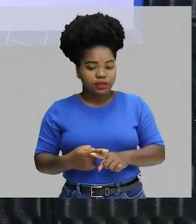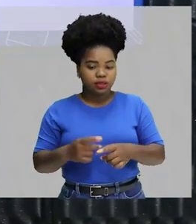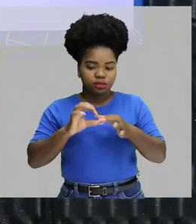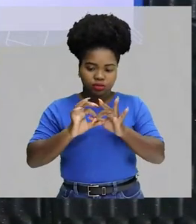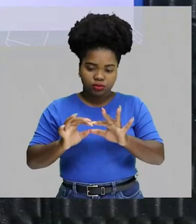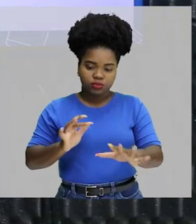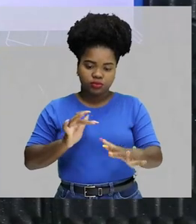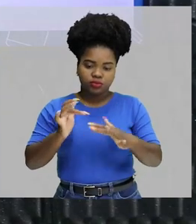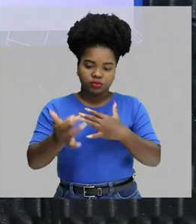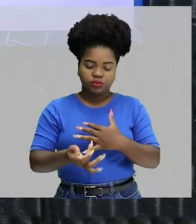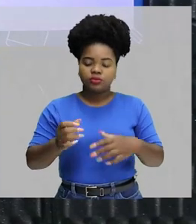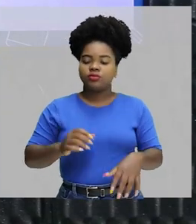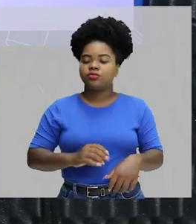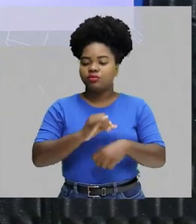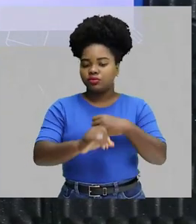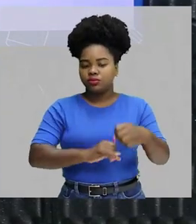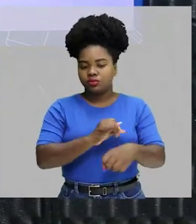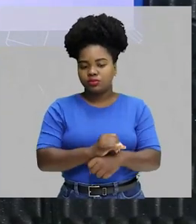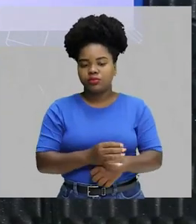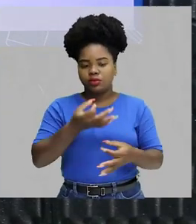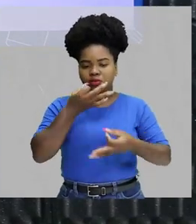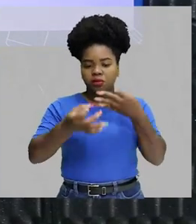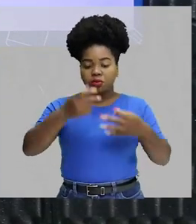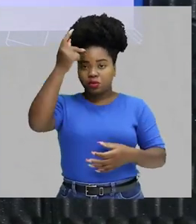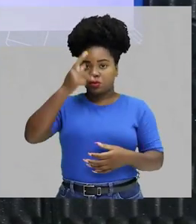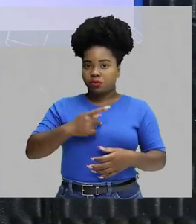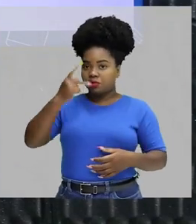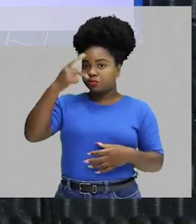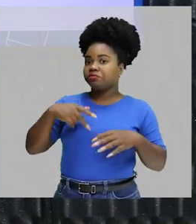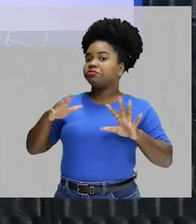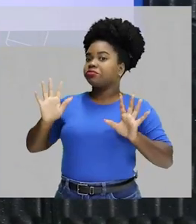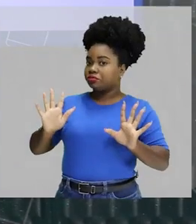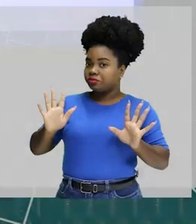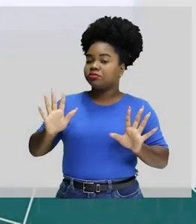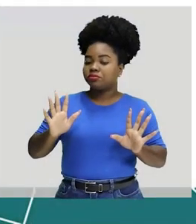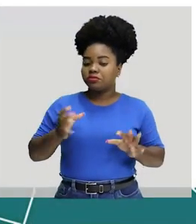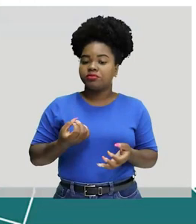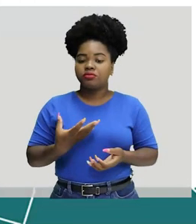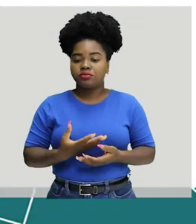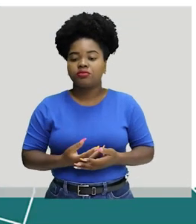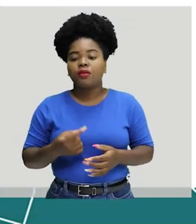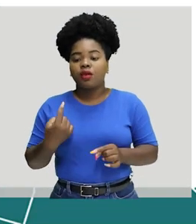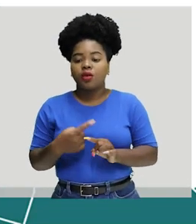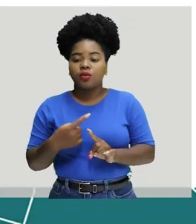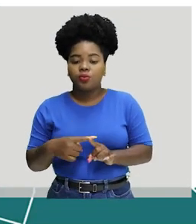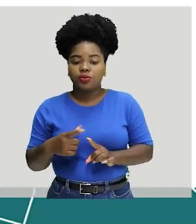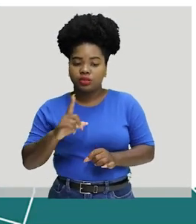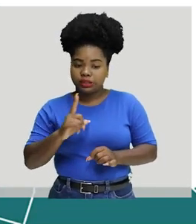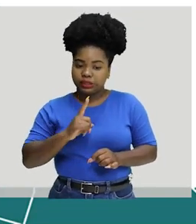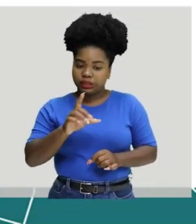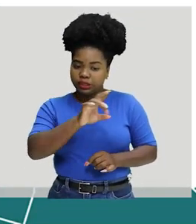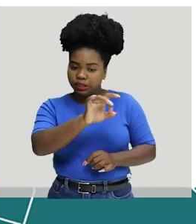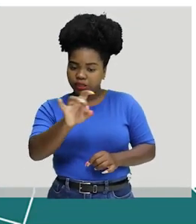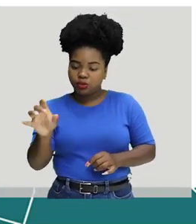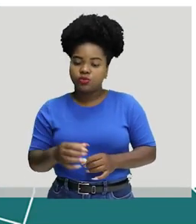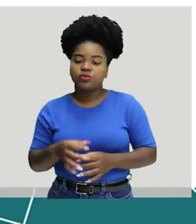aí na internet então a opinião própria é uma virtude pois todo aquele que tem sua própria